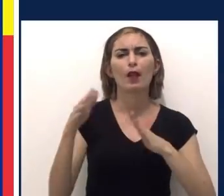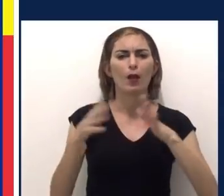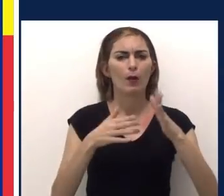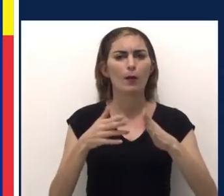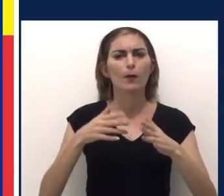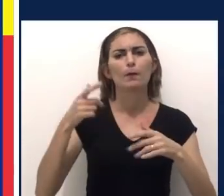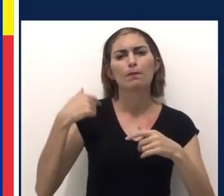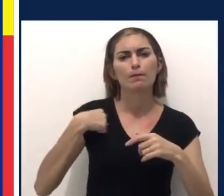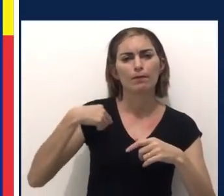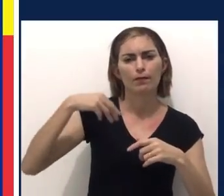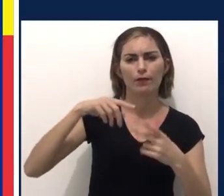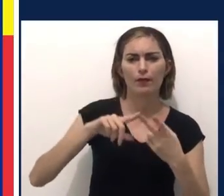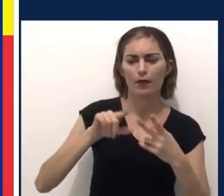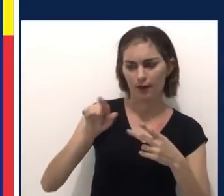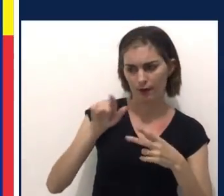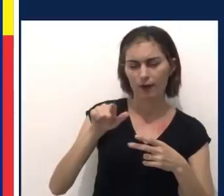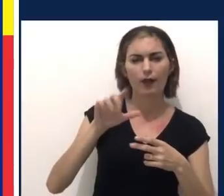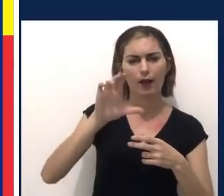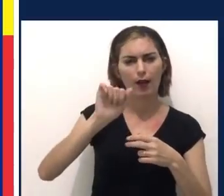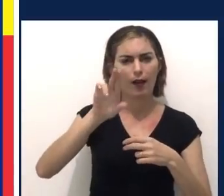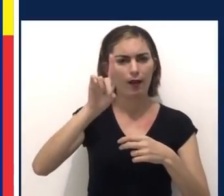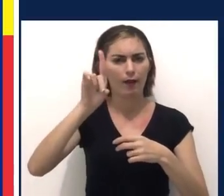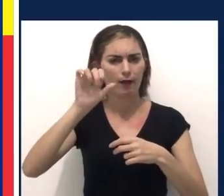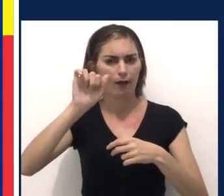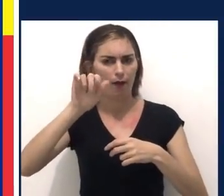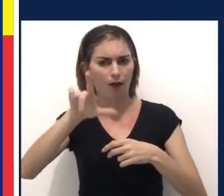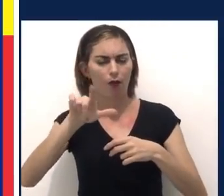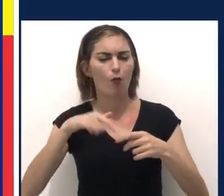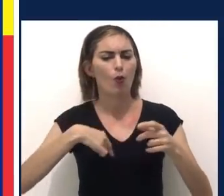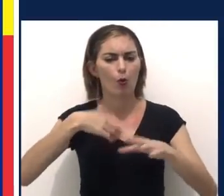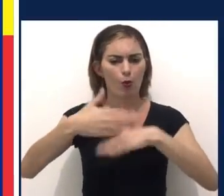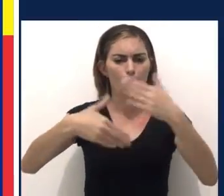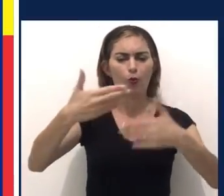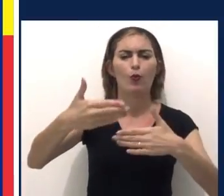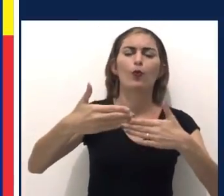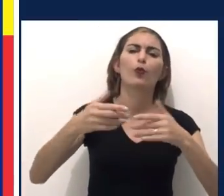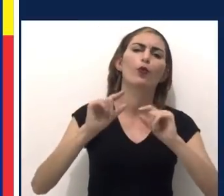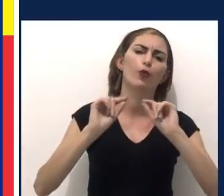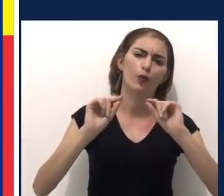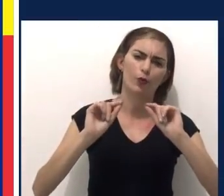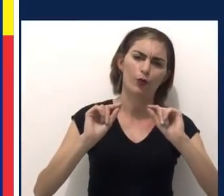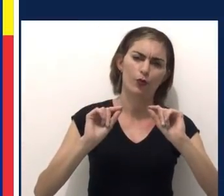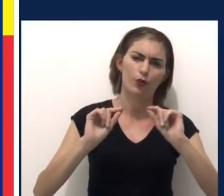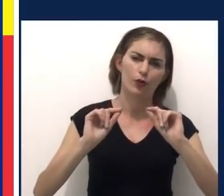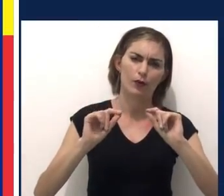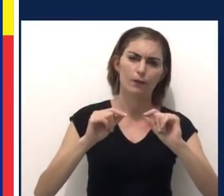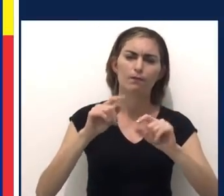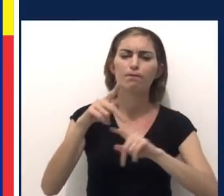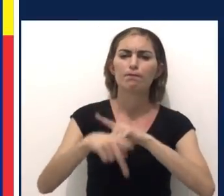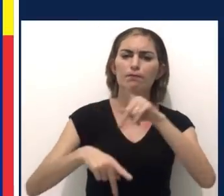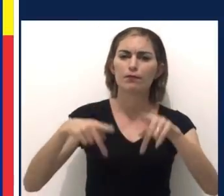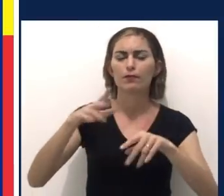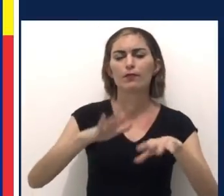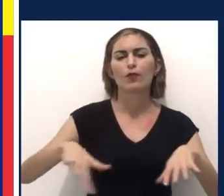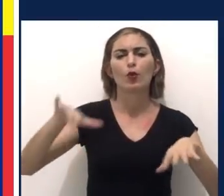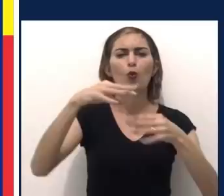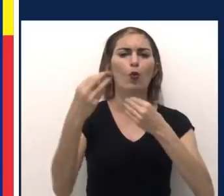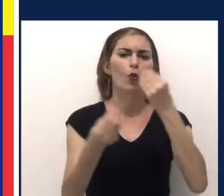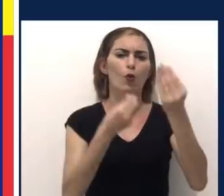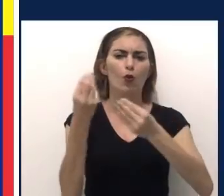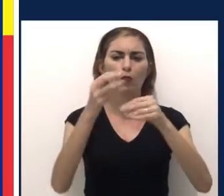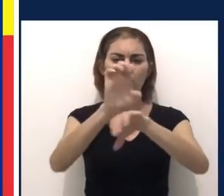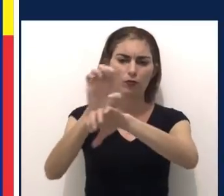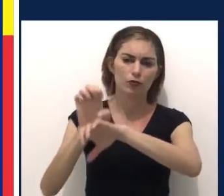no entanto, as medidas tomadas por Mazarin foram demasiadamente